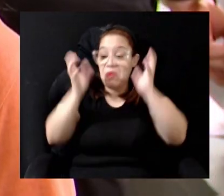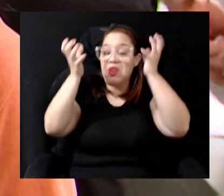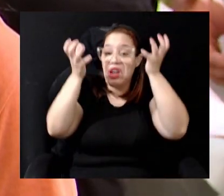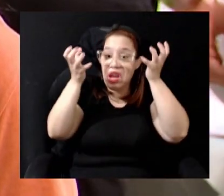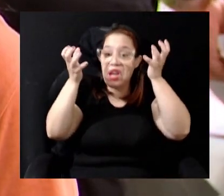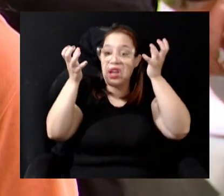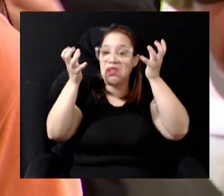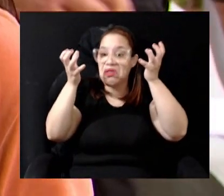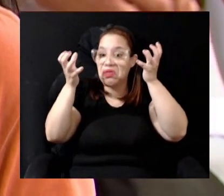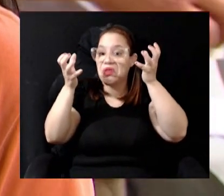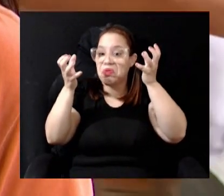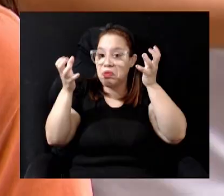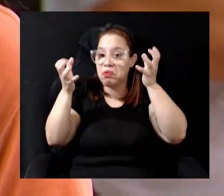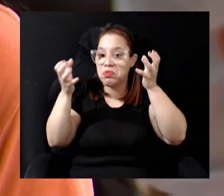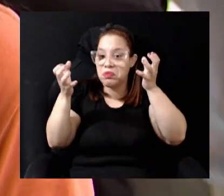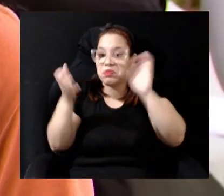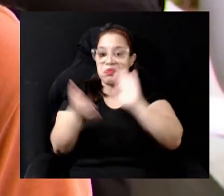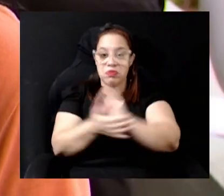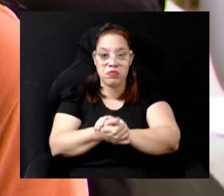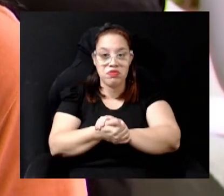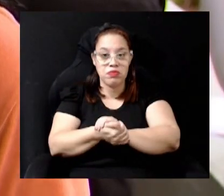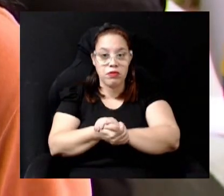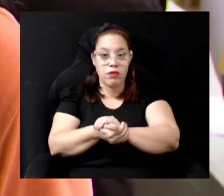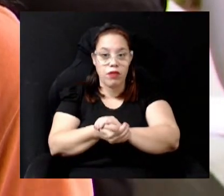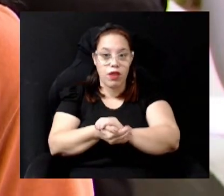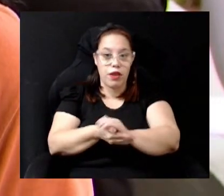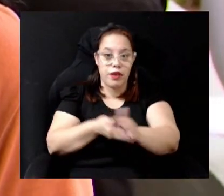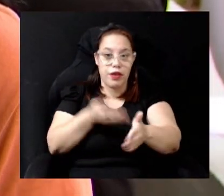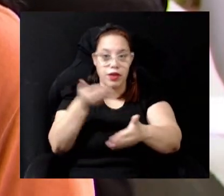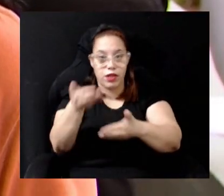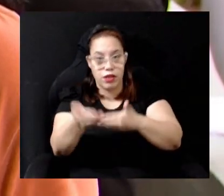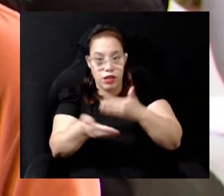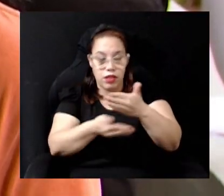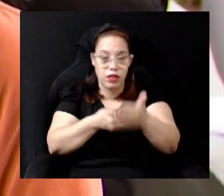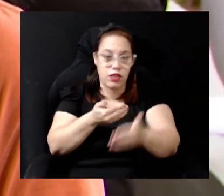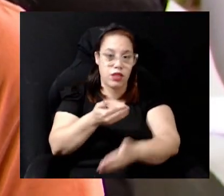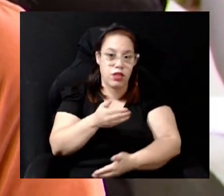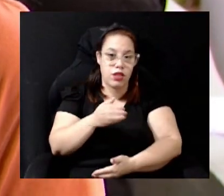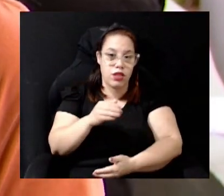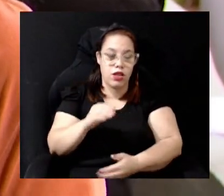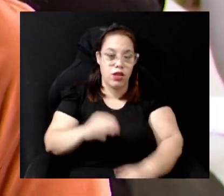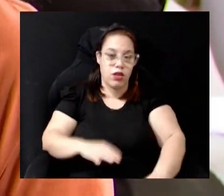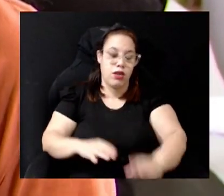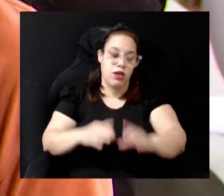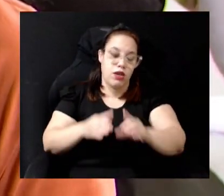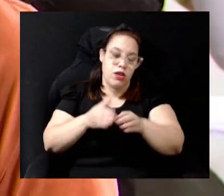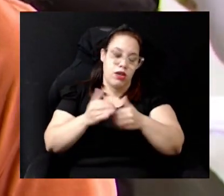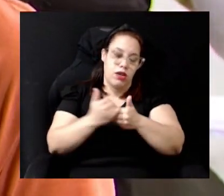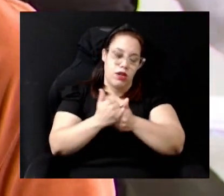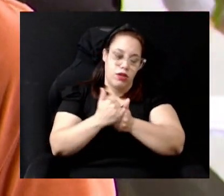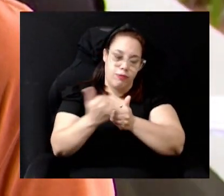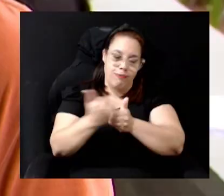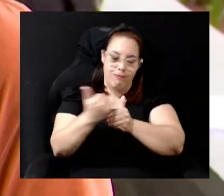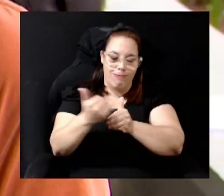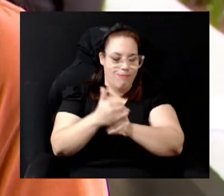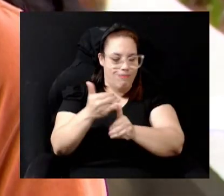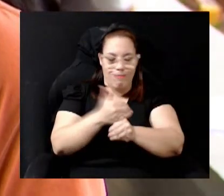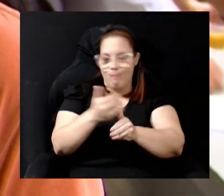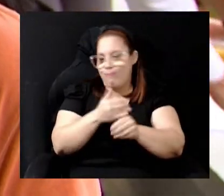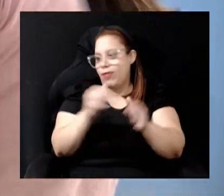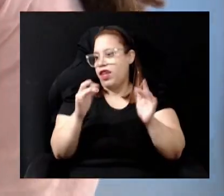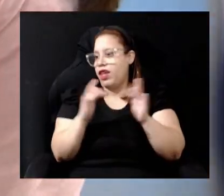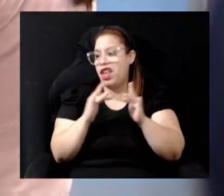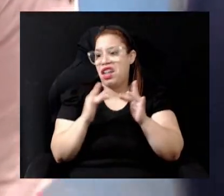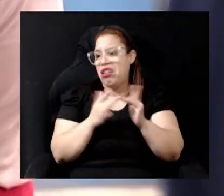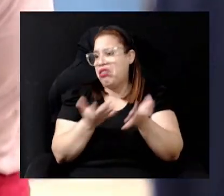É um momento da gente confraternizar com outros setores, com os gabinetes, porque no dia a dia a gente acaba tendo um contato, mas muito estrito,